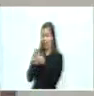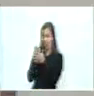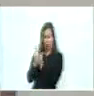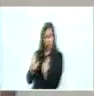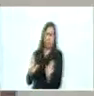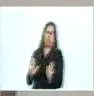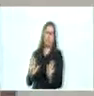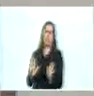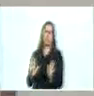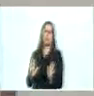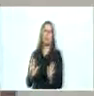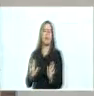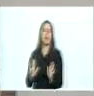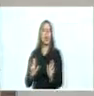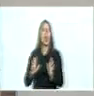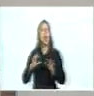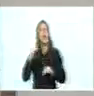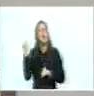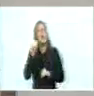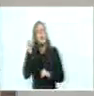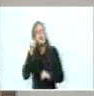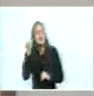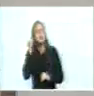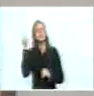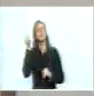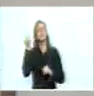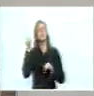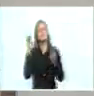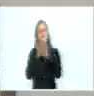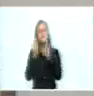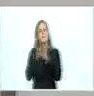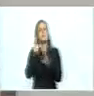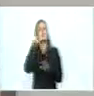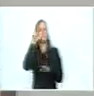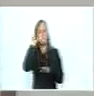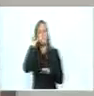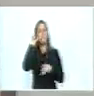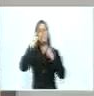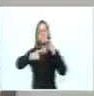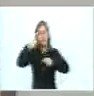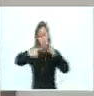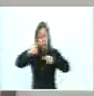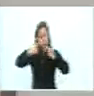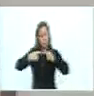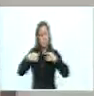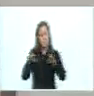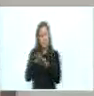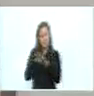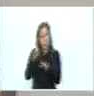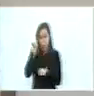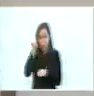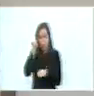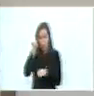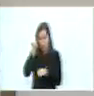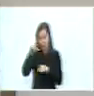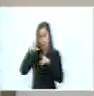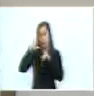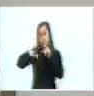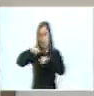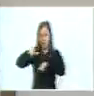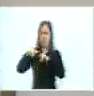Uma questão muito importante que foi tratada aqui ontem é definir o que é trabalho